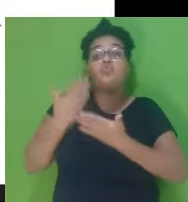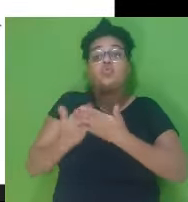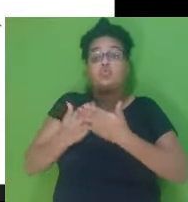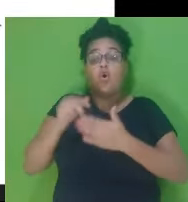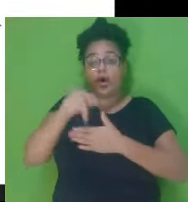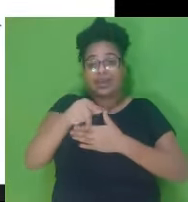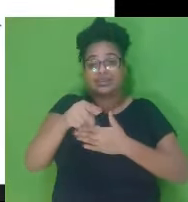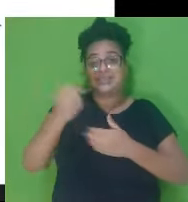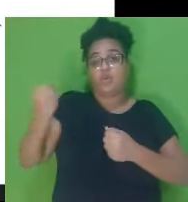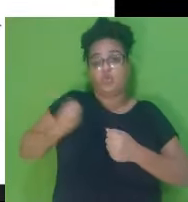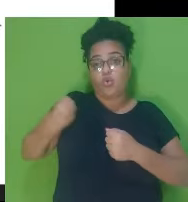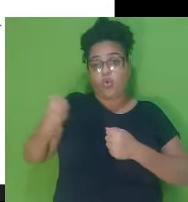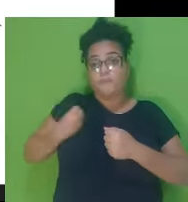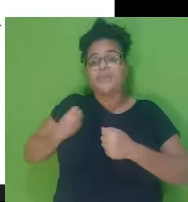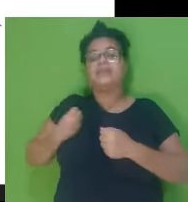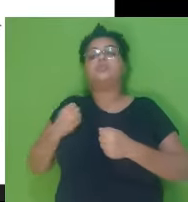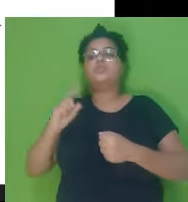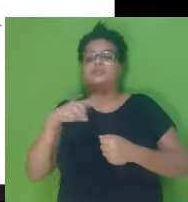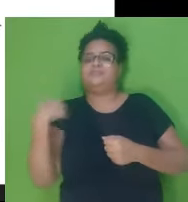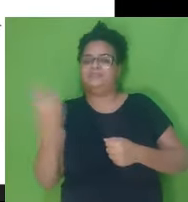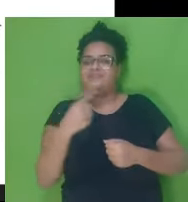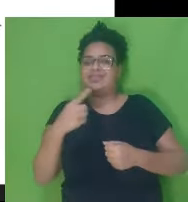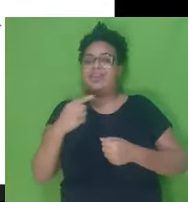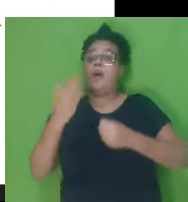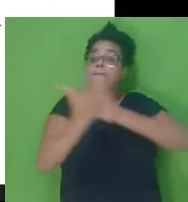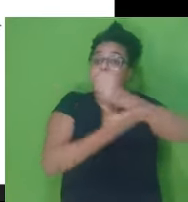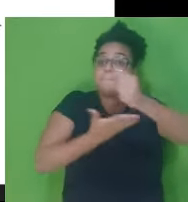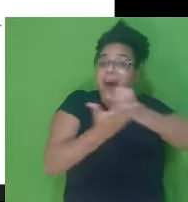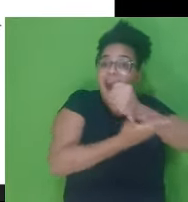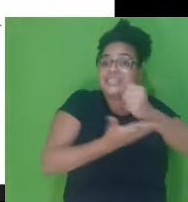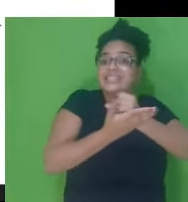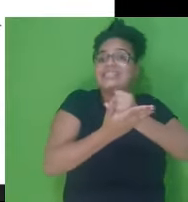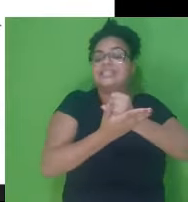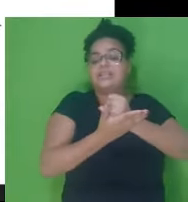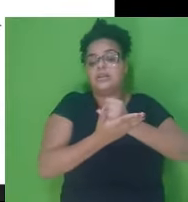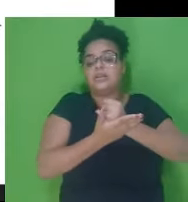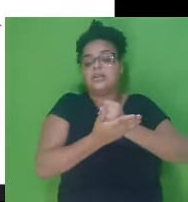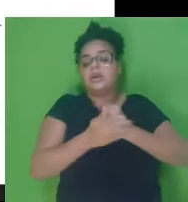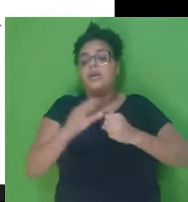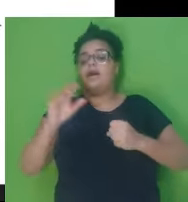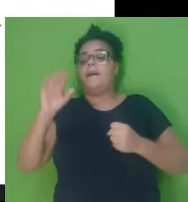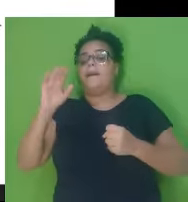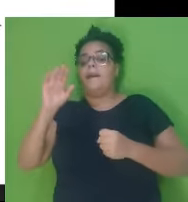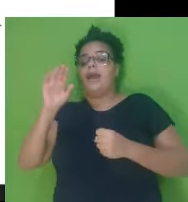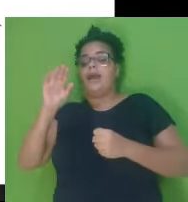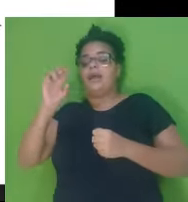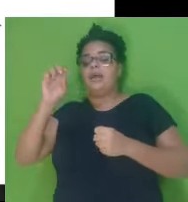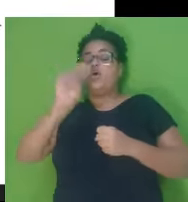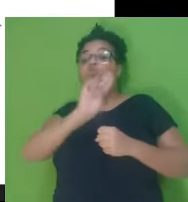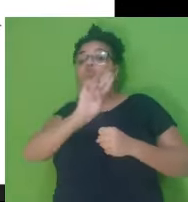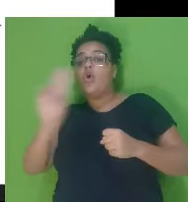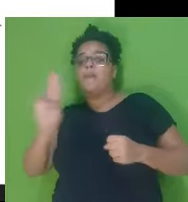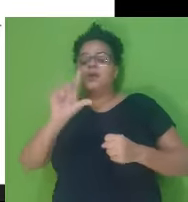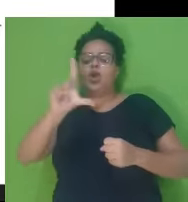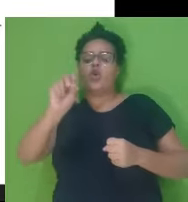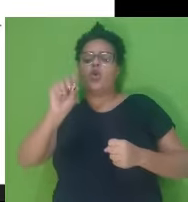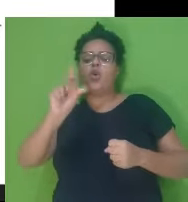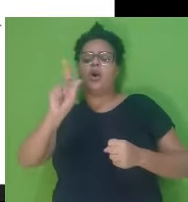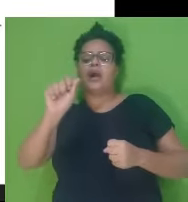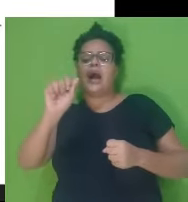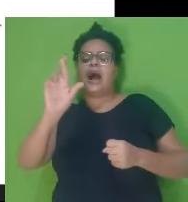Os logaritmos que têm base E são chamados de logaritmos neperianos,